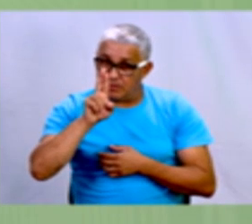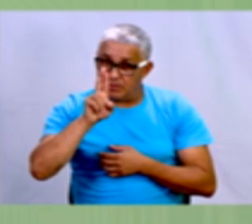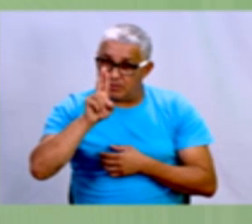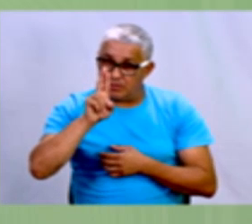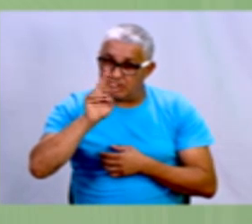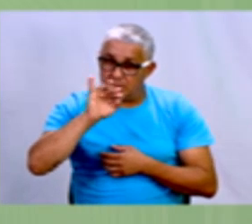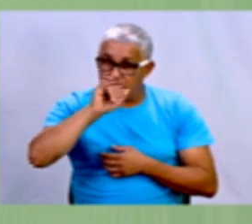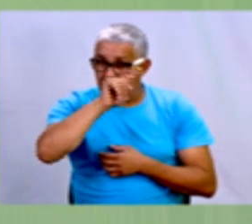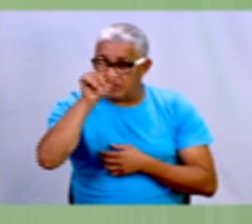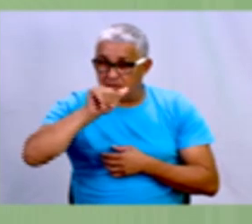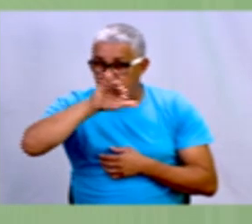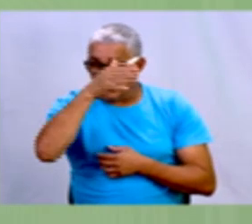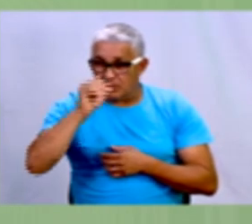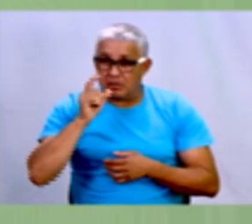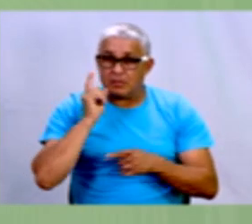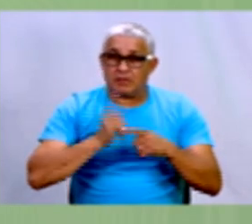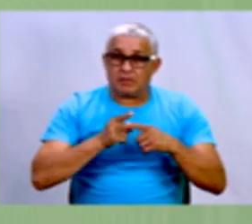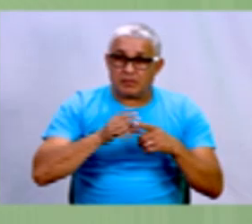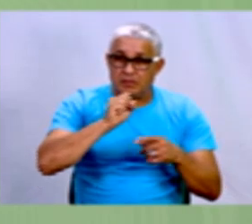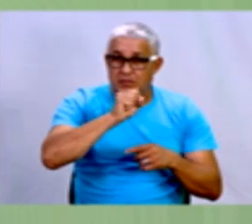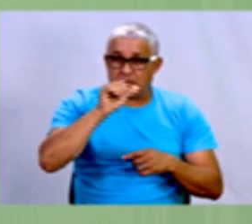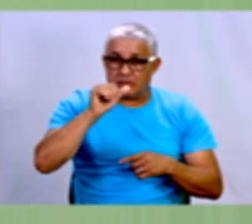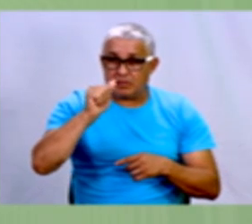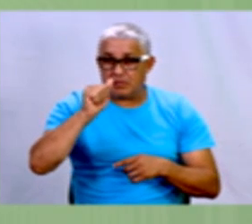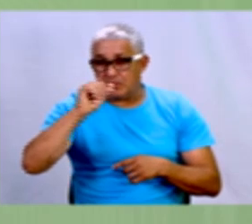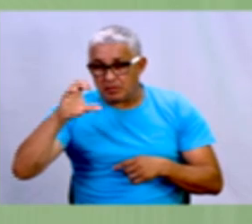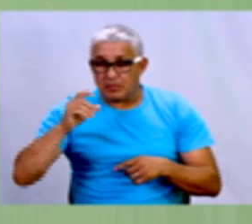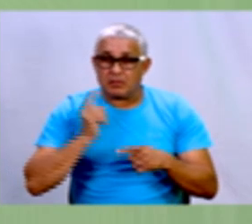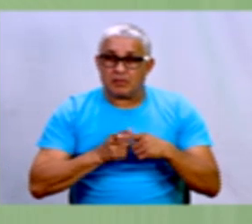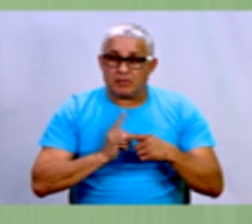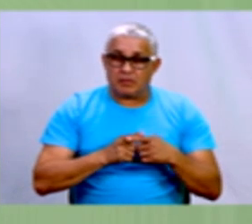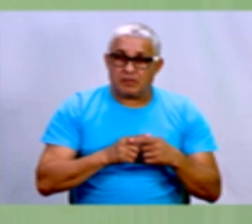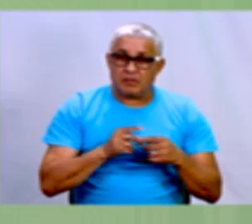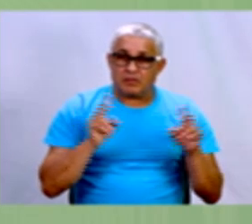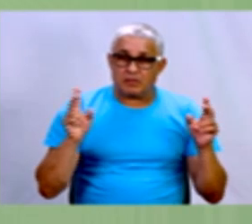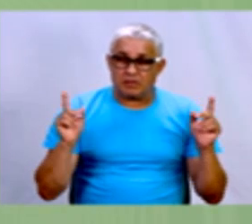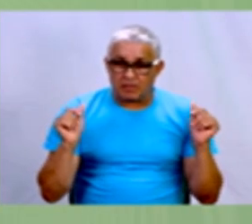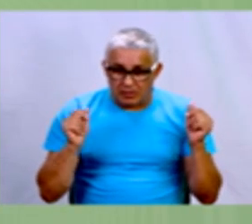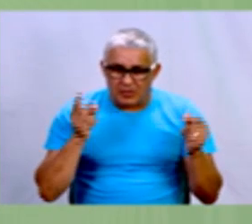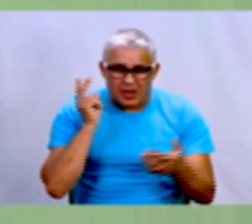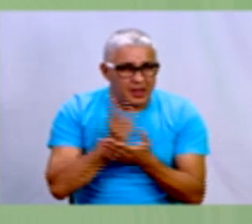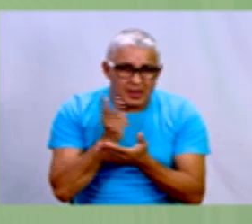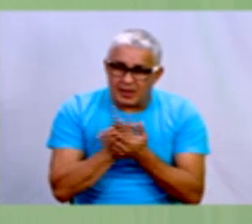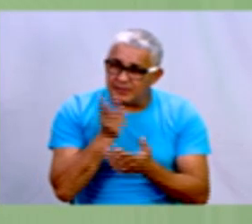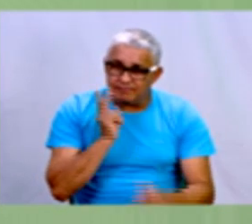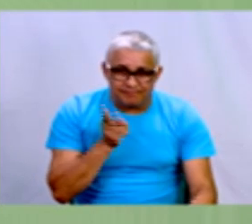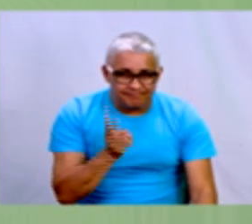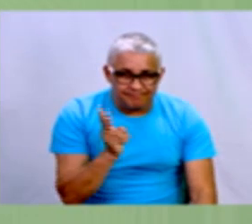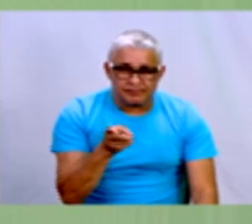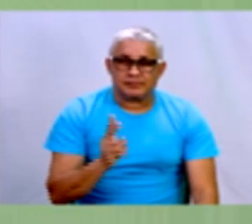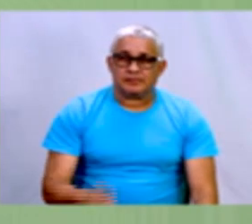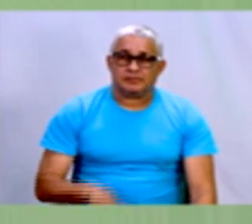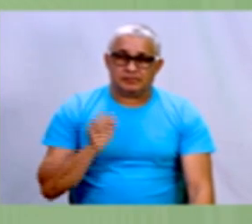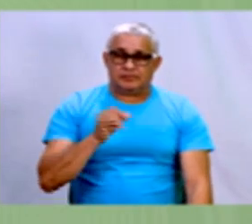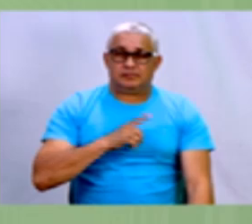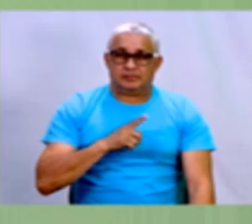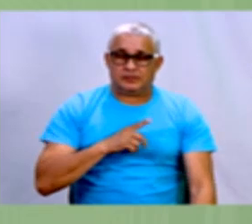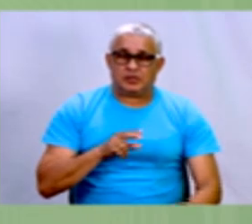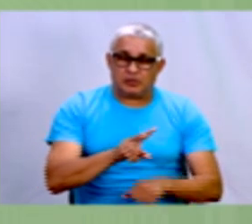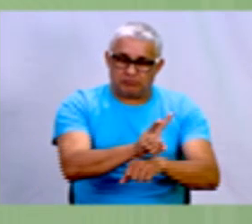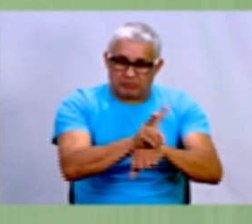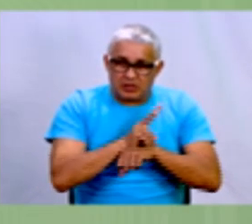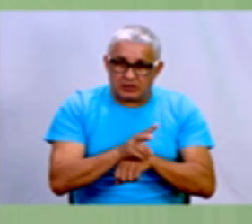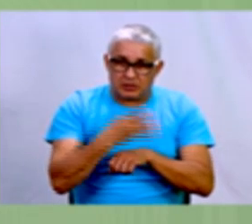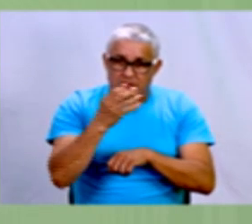juros. Por que que é um sistema de amortização constante? Porque o valor da amortização vai ser sempre o mesmo, tá? Se eu tivesse